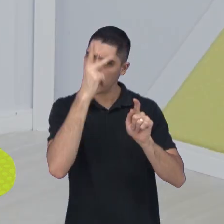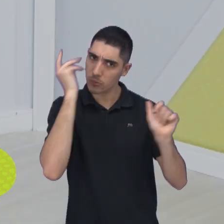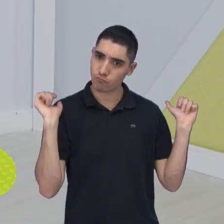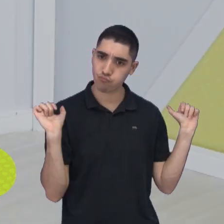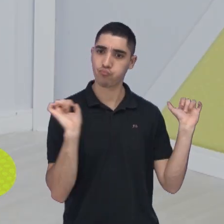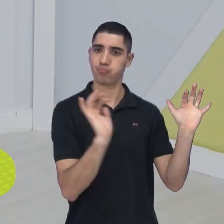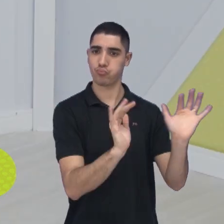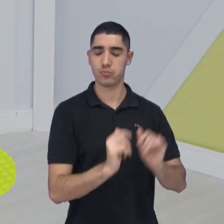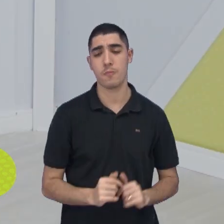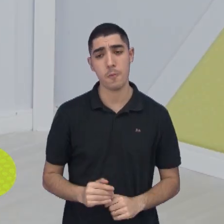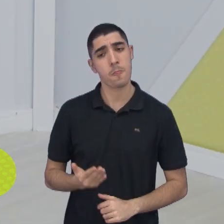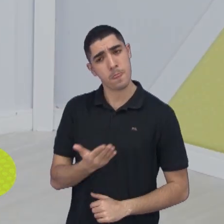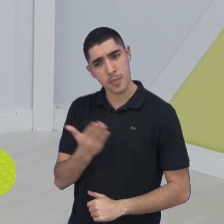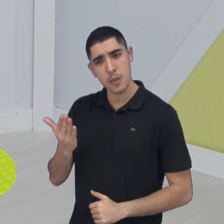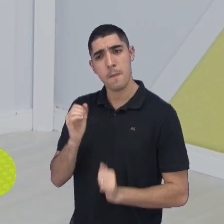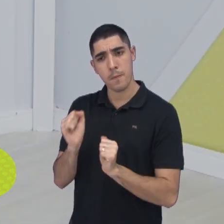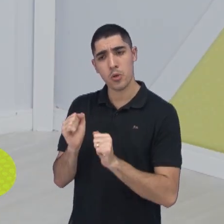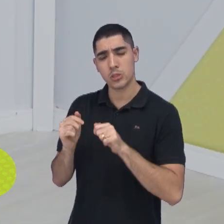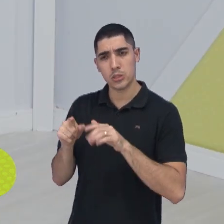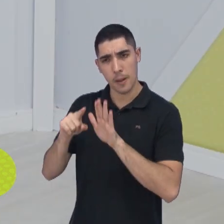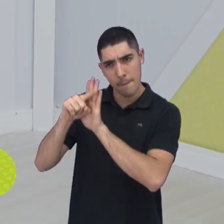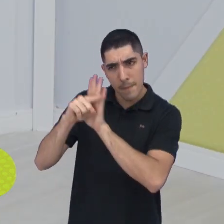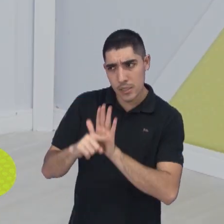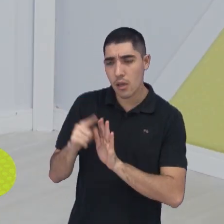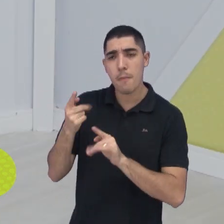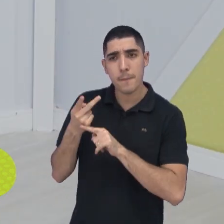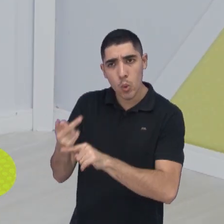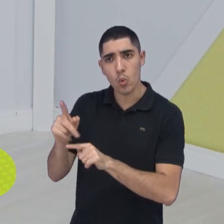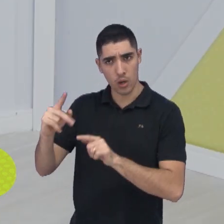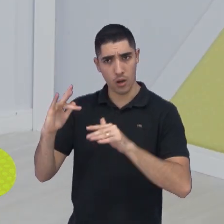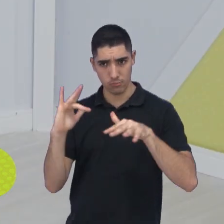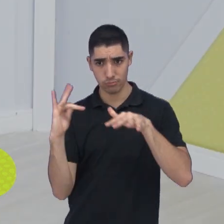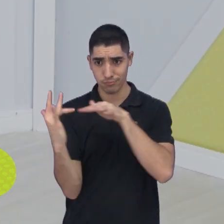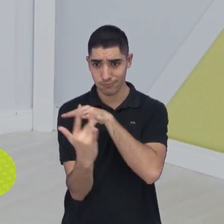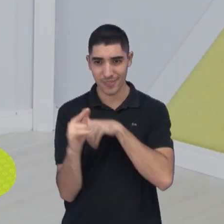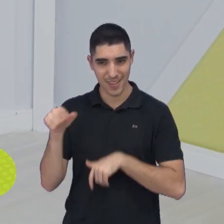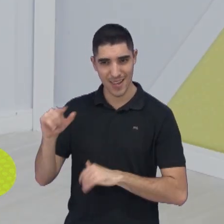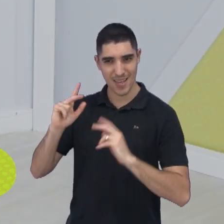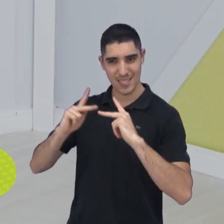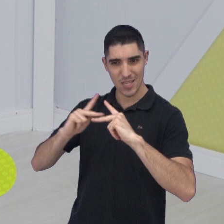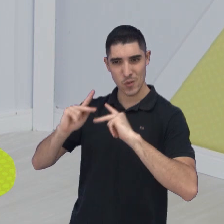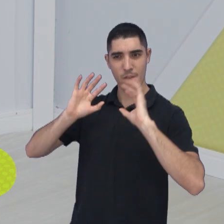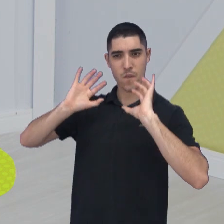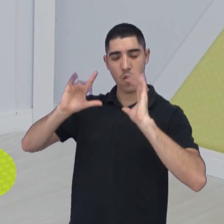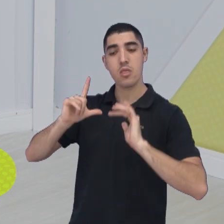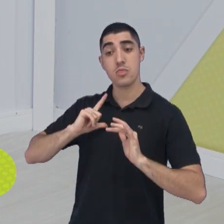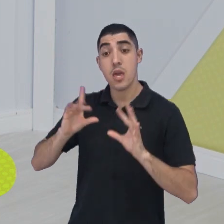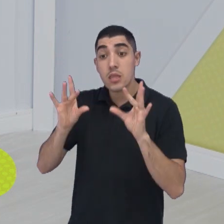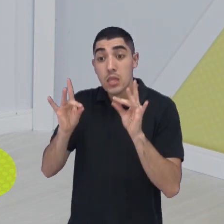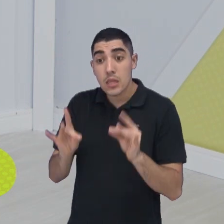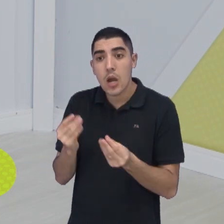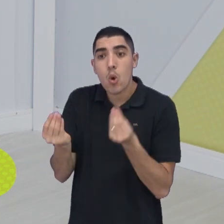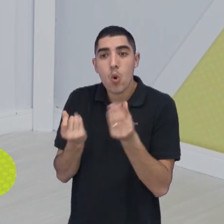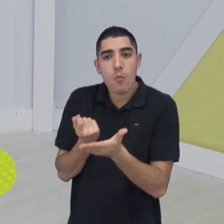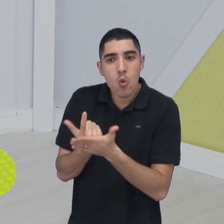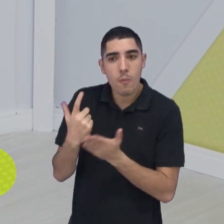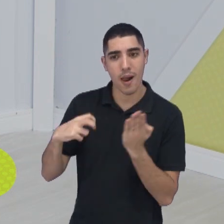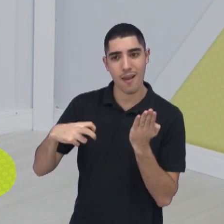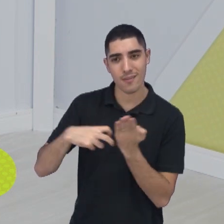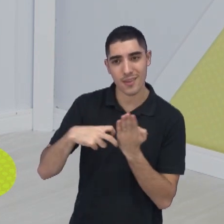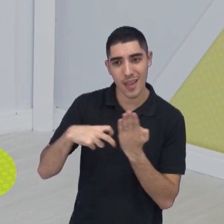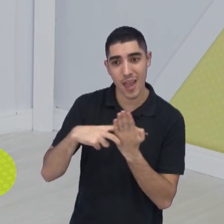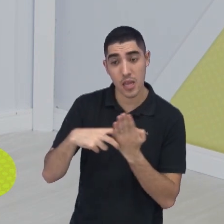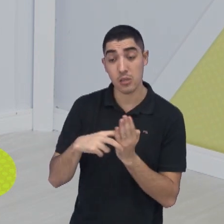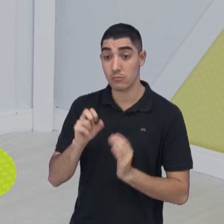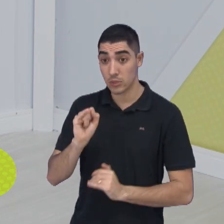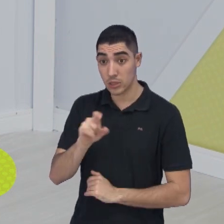Pois é, procura nas redes sociais aí do vôlei São José, que você consegue saber todos os detalhes em relação ao ingresso. Quem porventura já havia